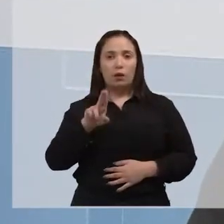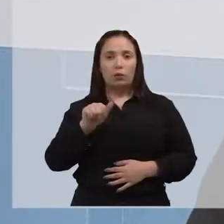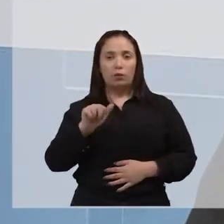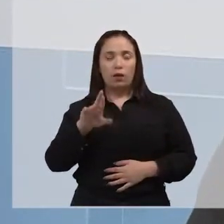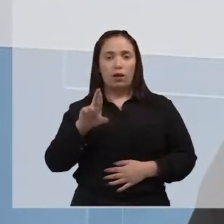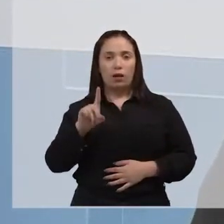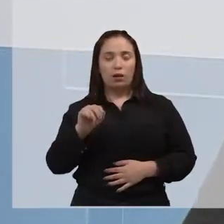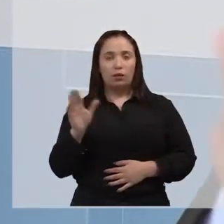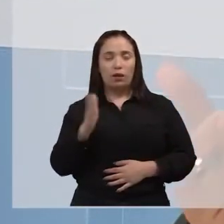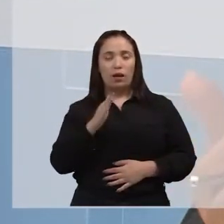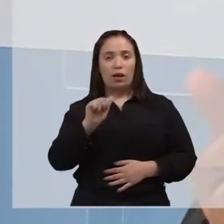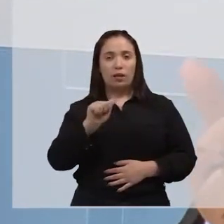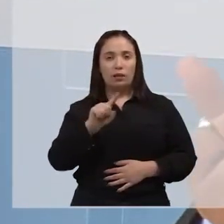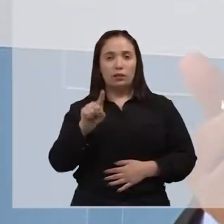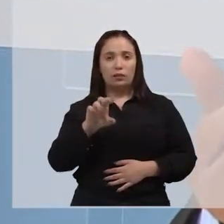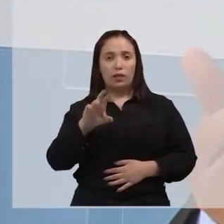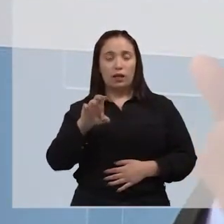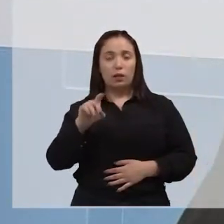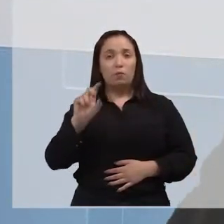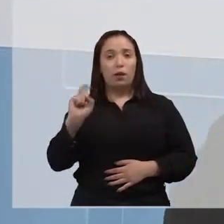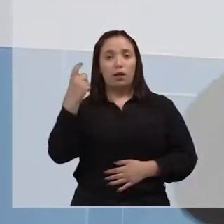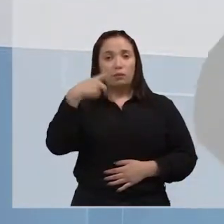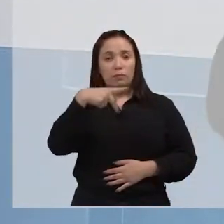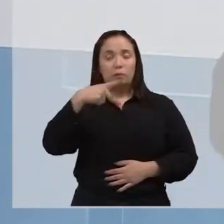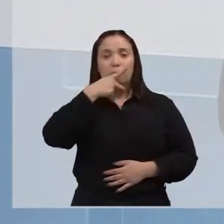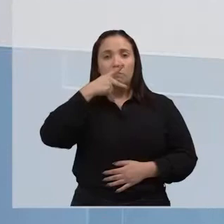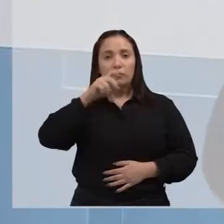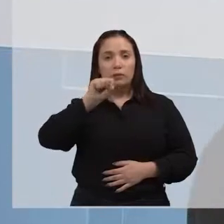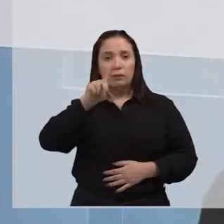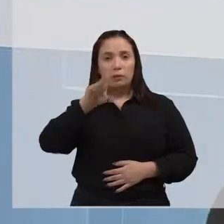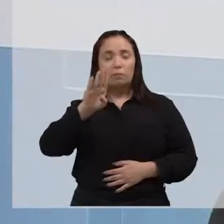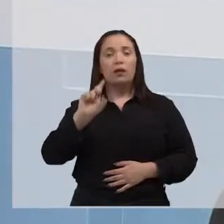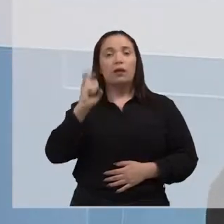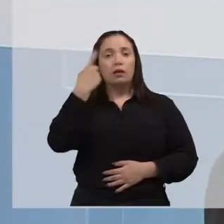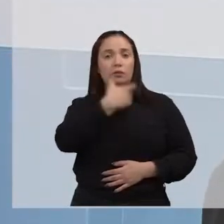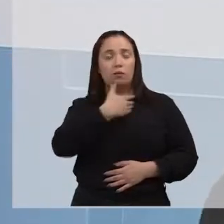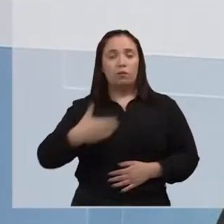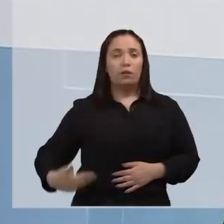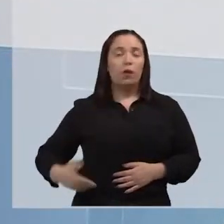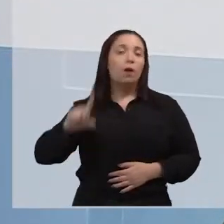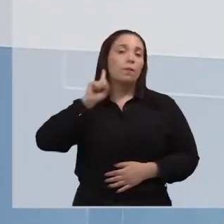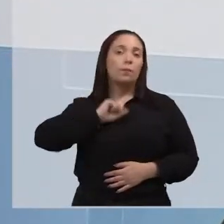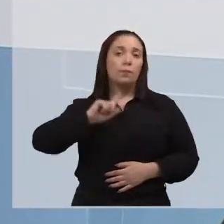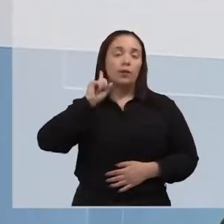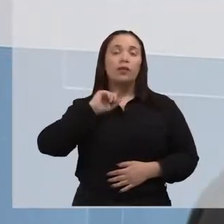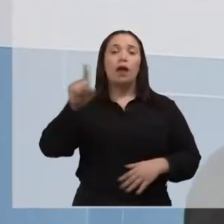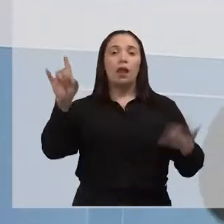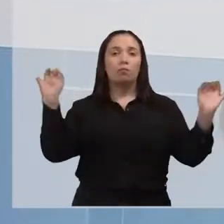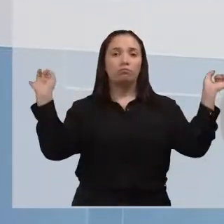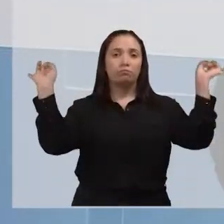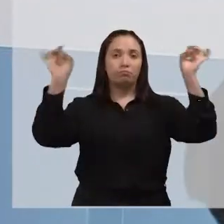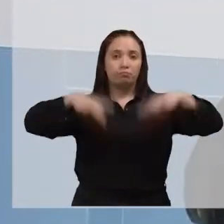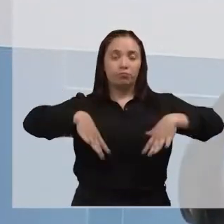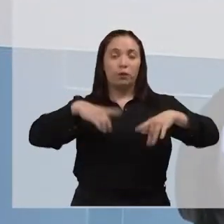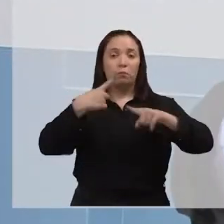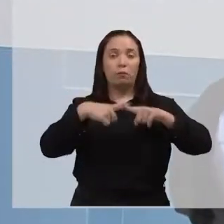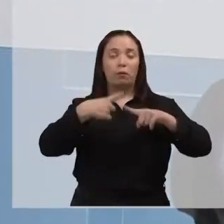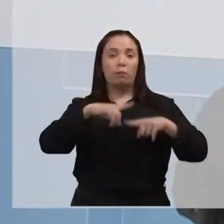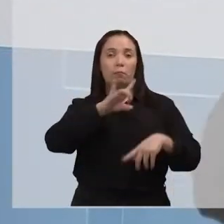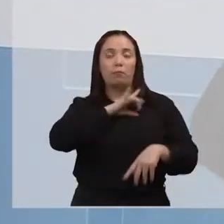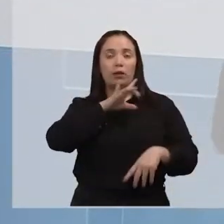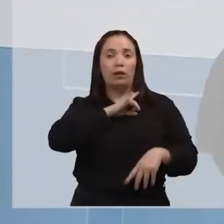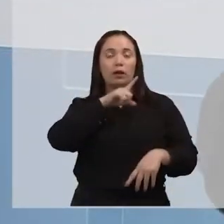Eduardo Azeredo. Ex-presidente do PSDB e ex-governador de Minas Gerais, que renunciou para não ficar na mão do Supremo,